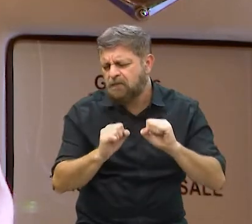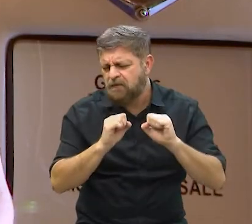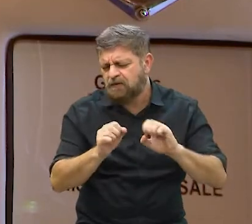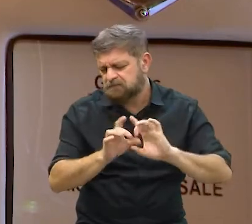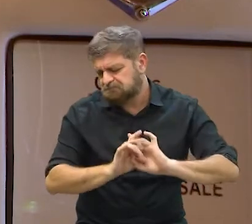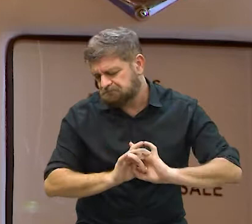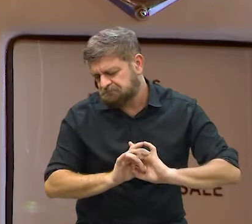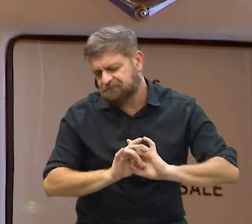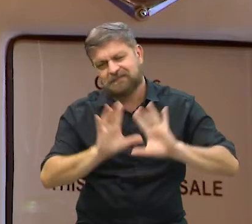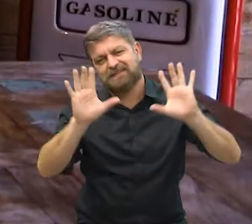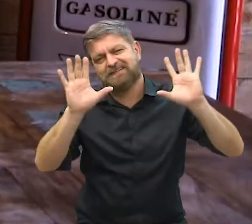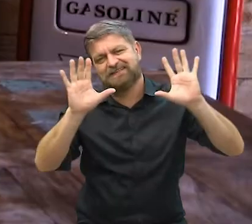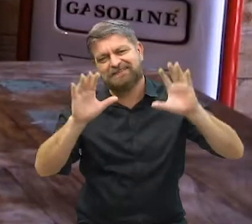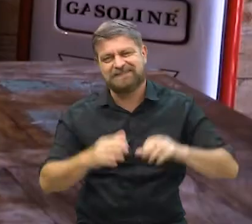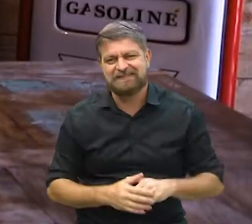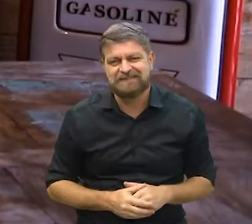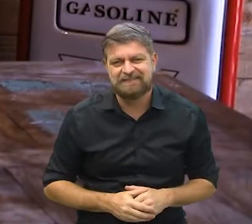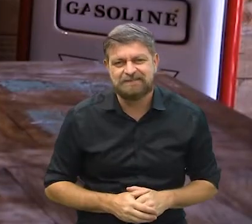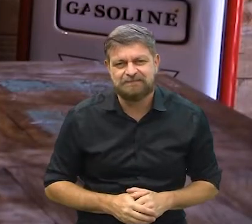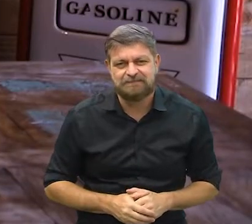pode ficar à vontade, né?